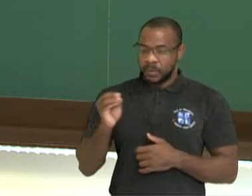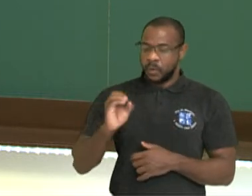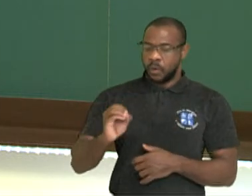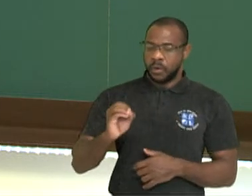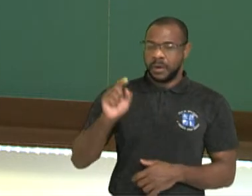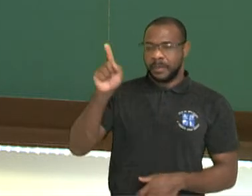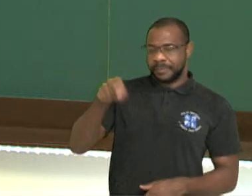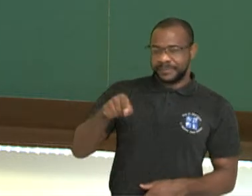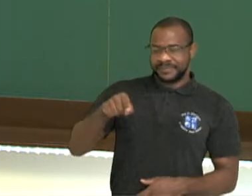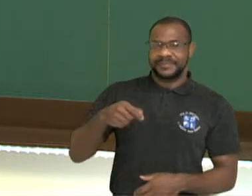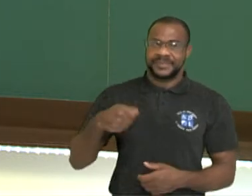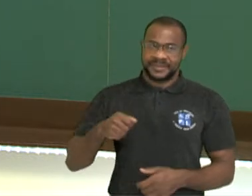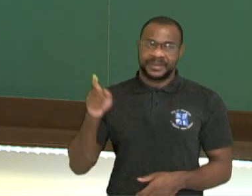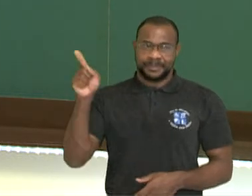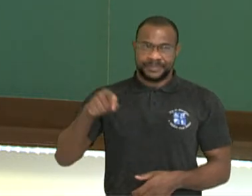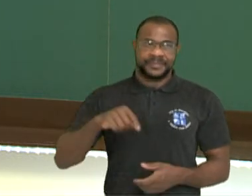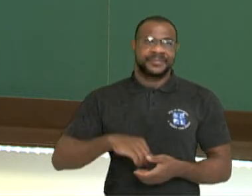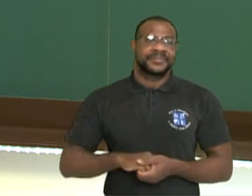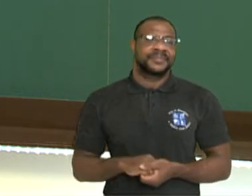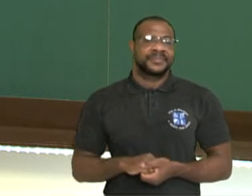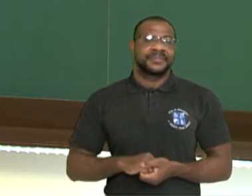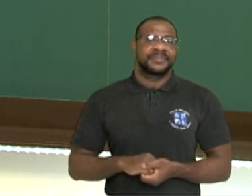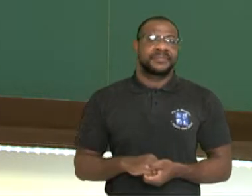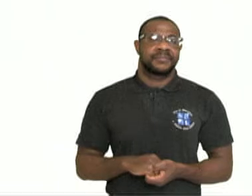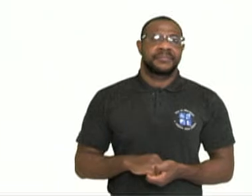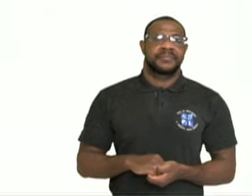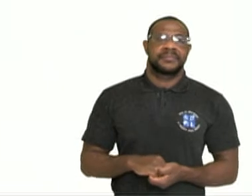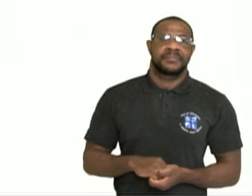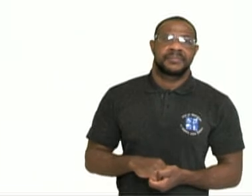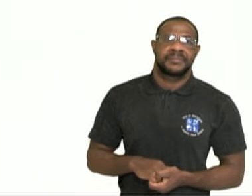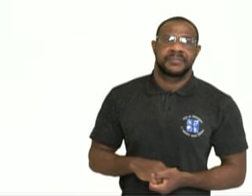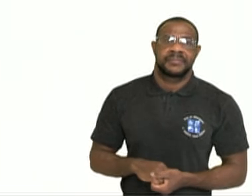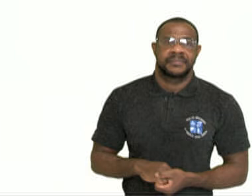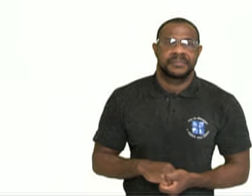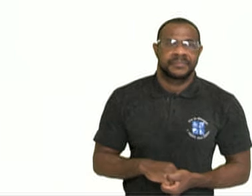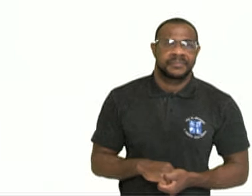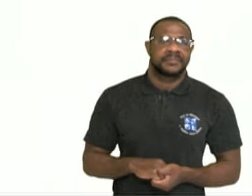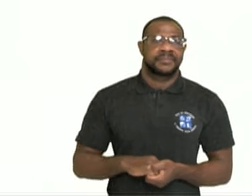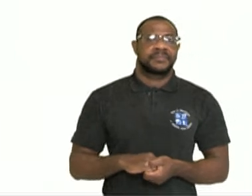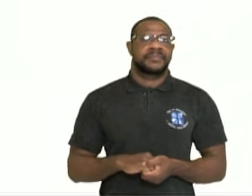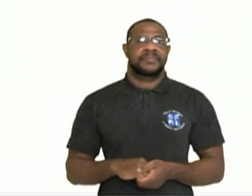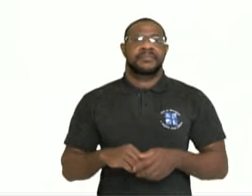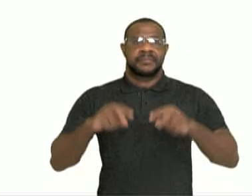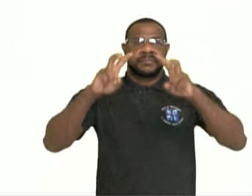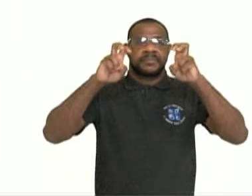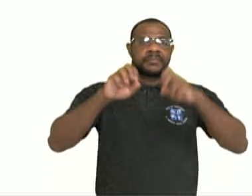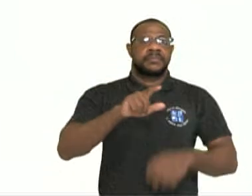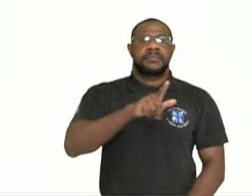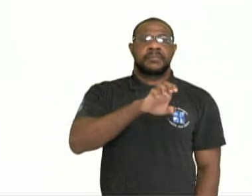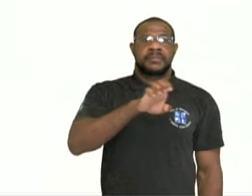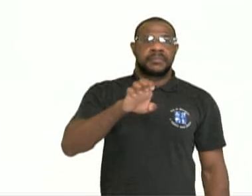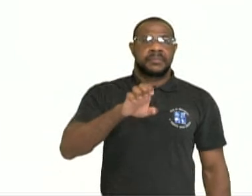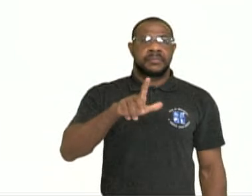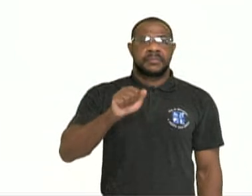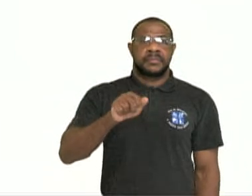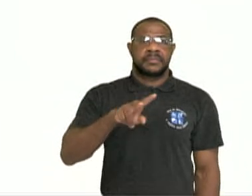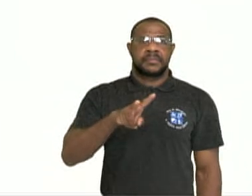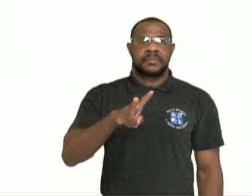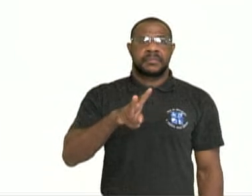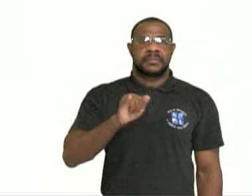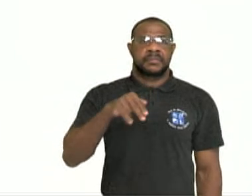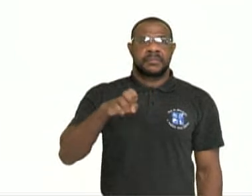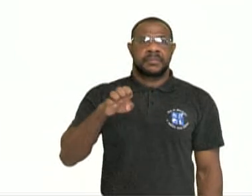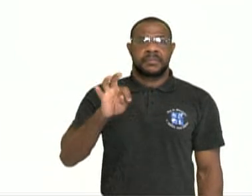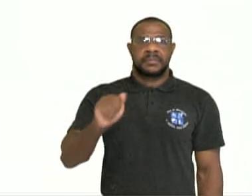la vinheta. No vayas a ofenderte, Elcira, pero nosotros éramos amigos,